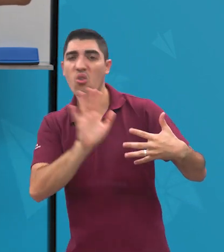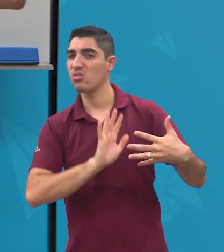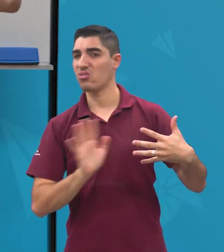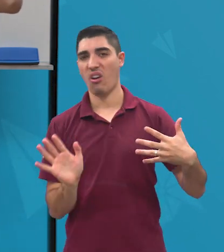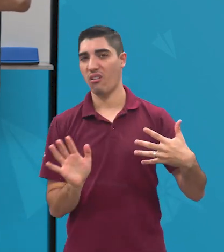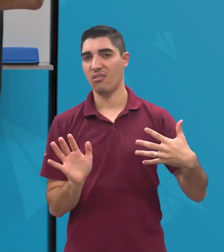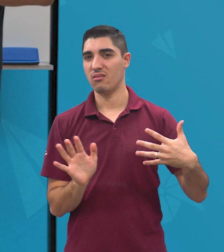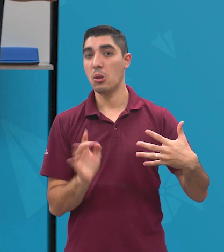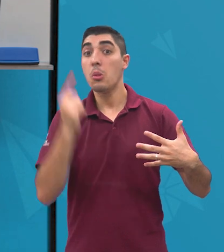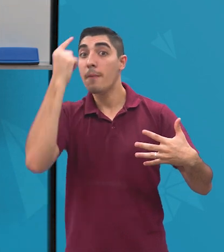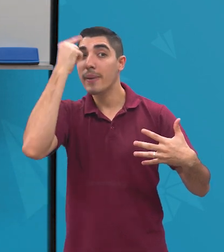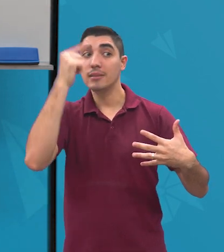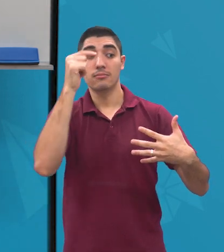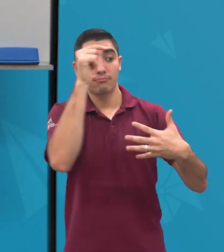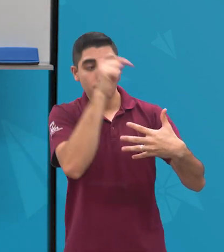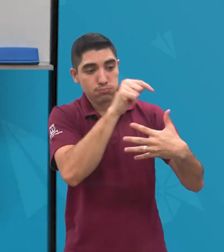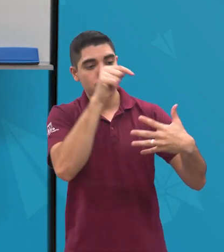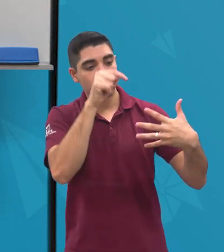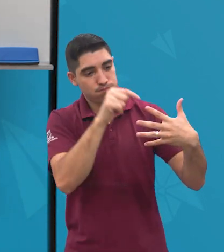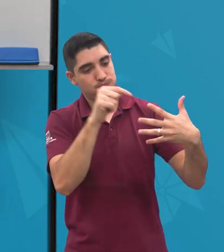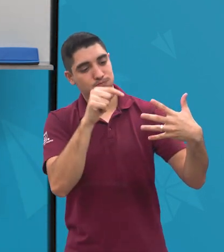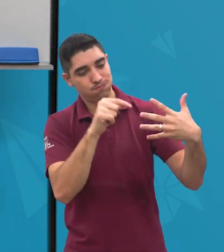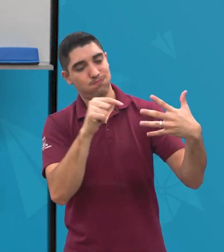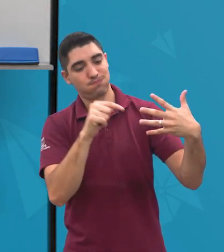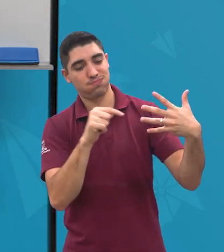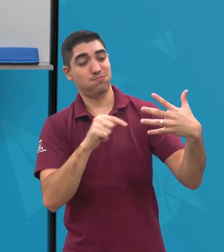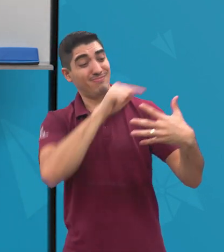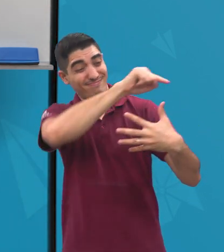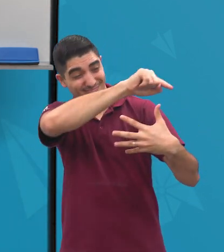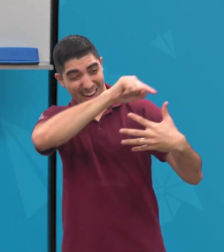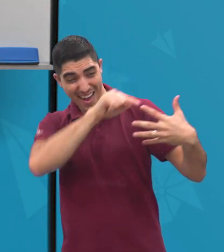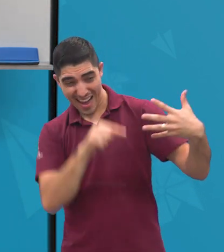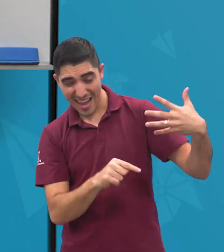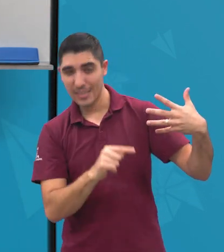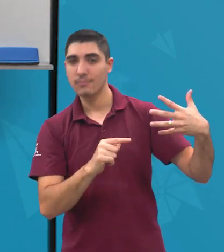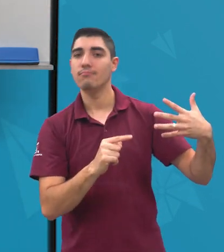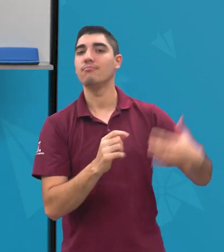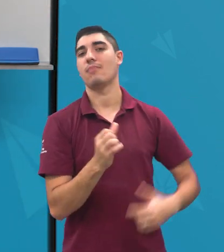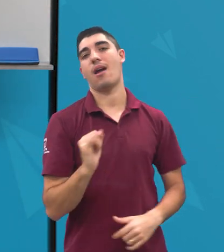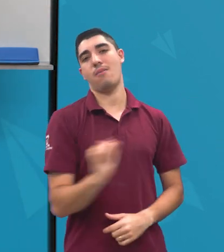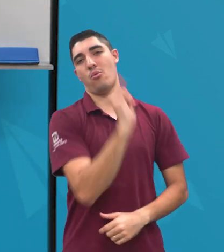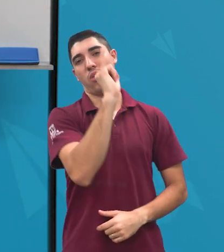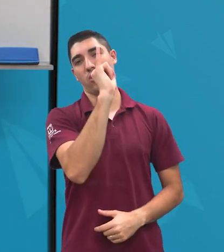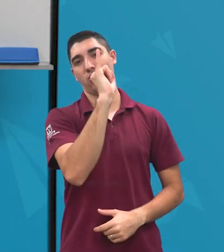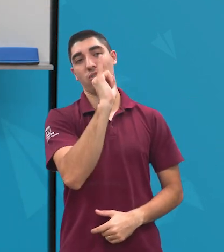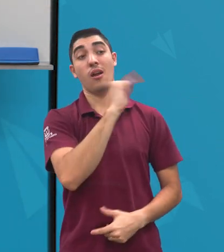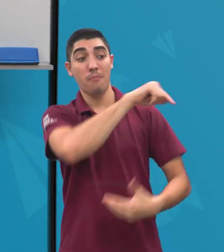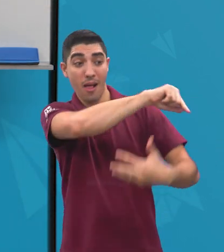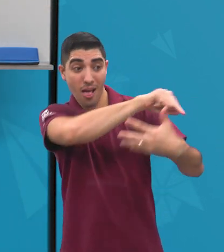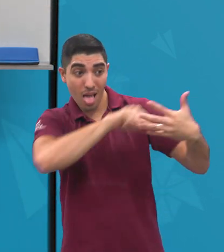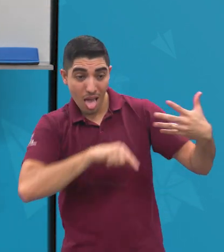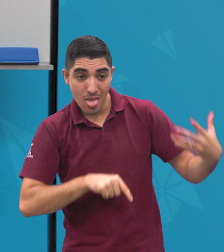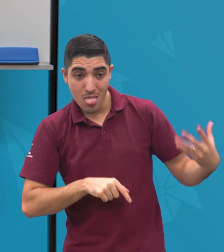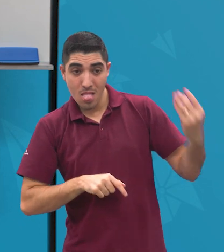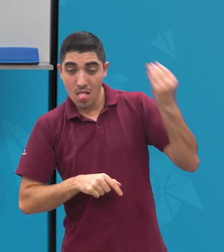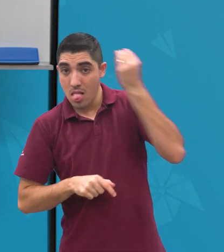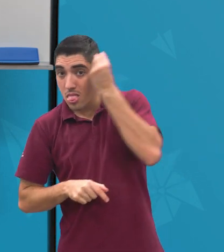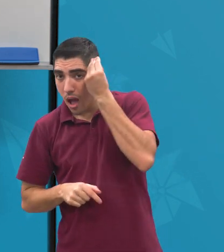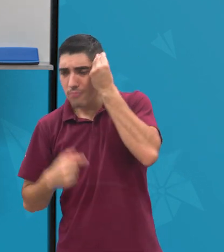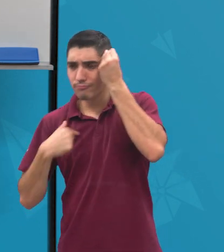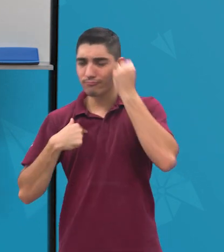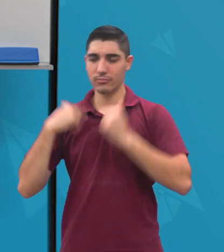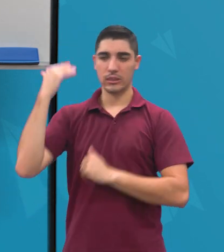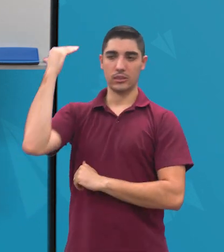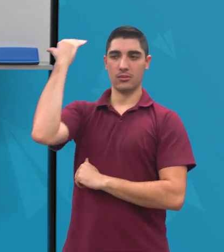essa totalidade que abre uma perspectiva para a gente ter uma compreensão